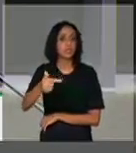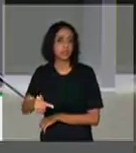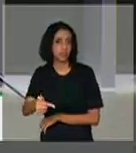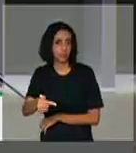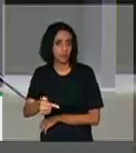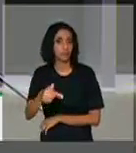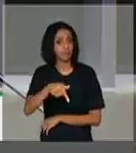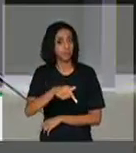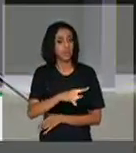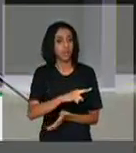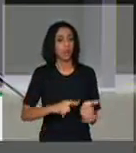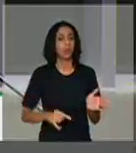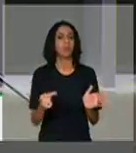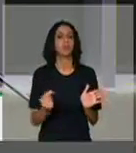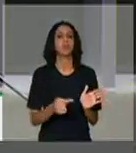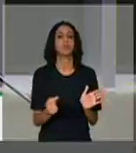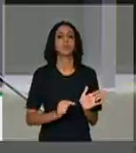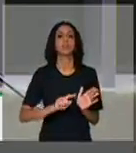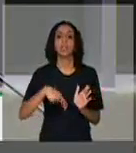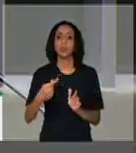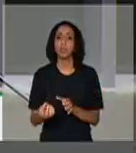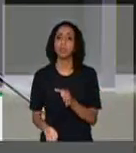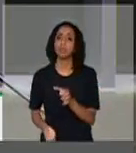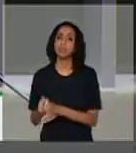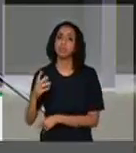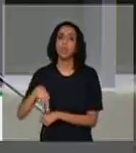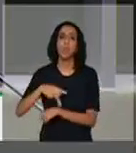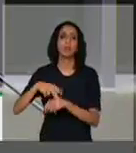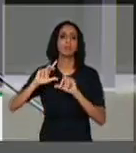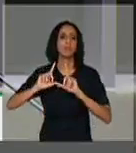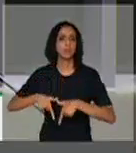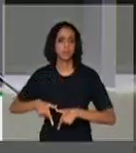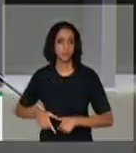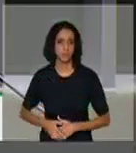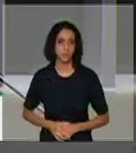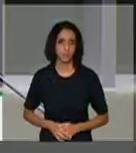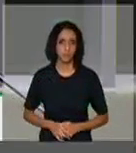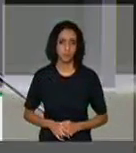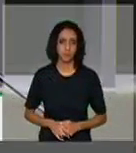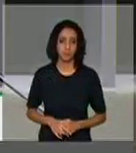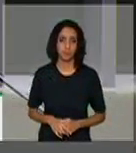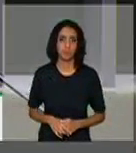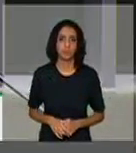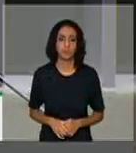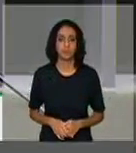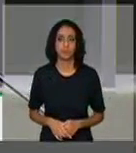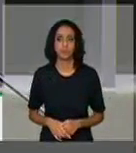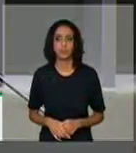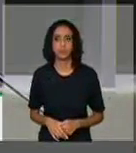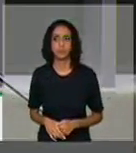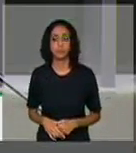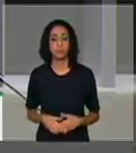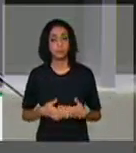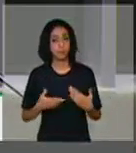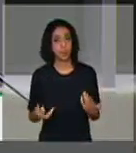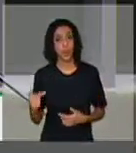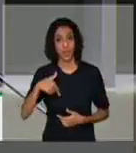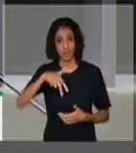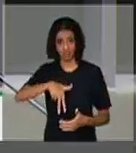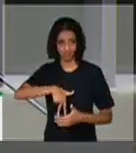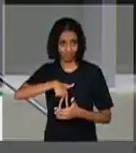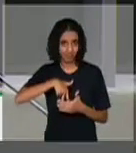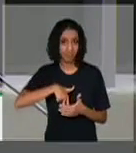1947, que culminou na criação do Estado de Israel. Quero reverenciar aqui desta